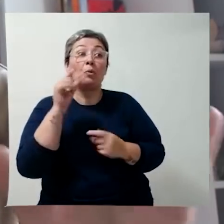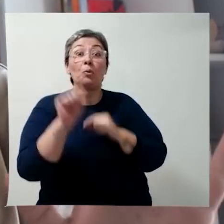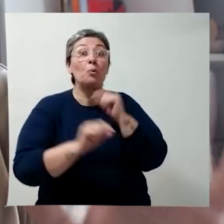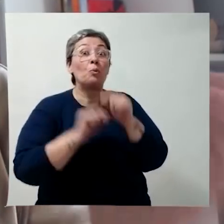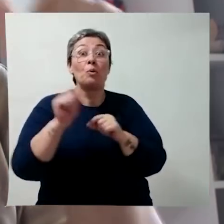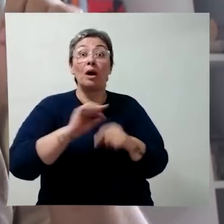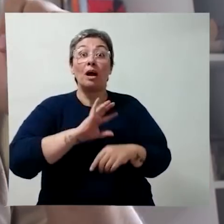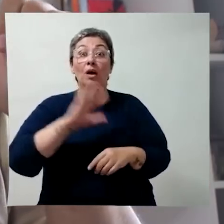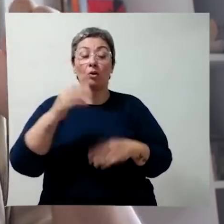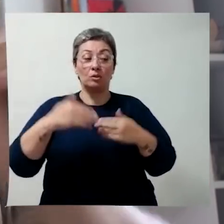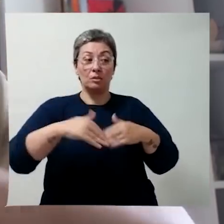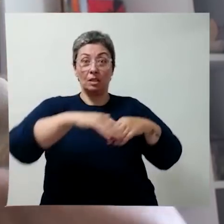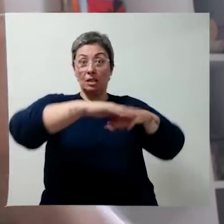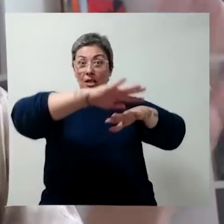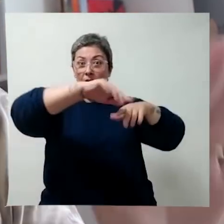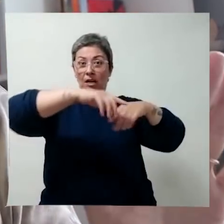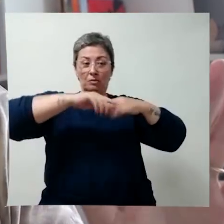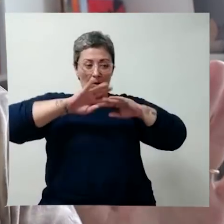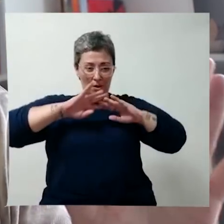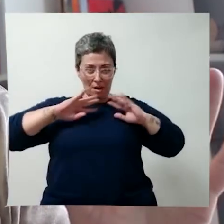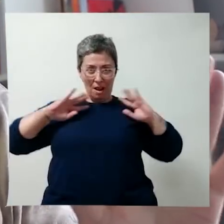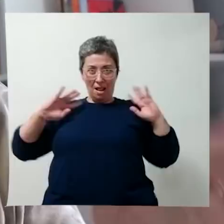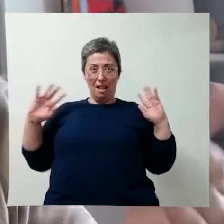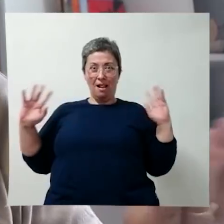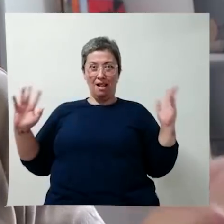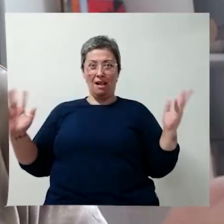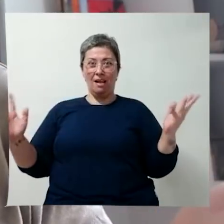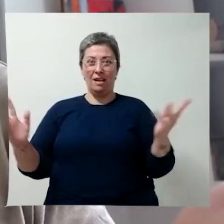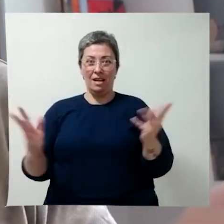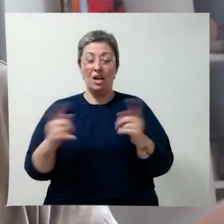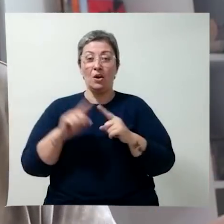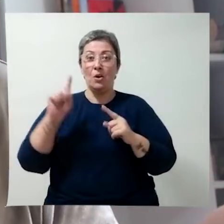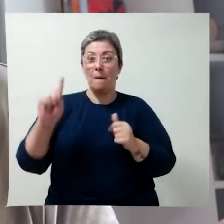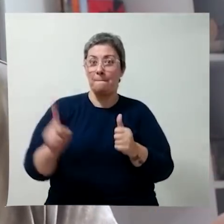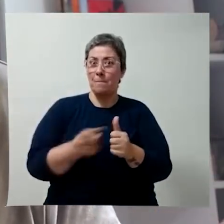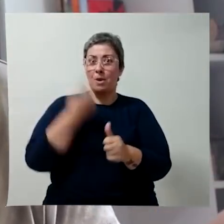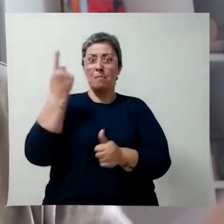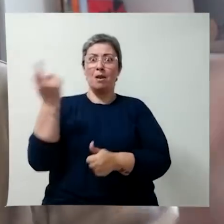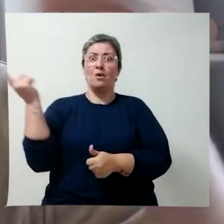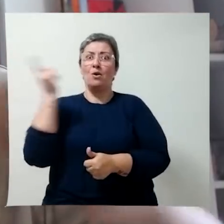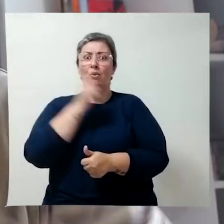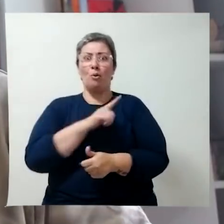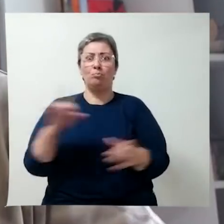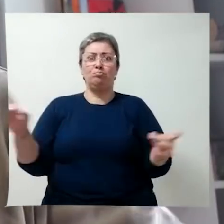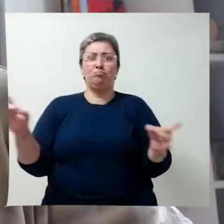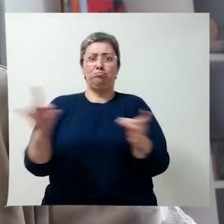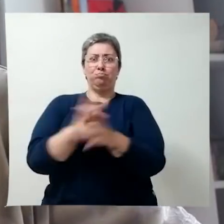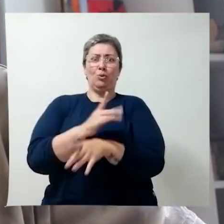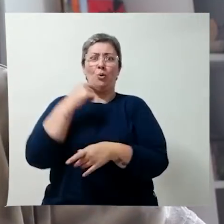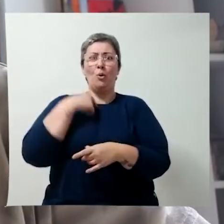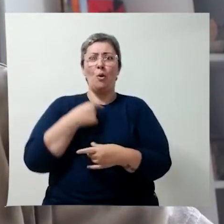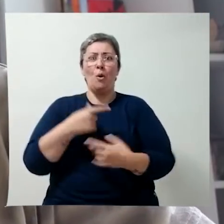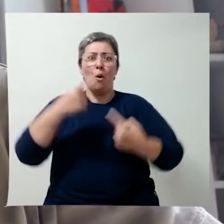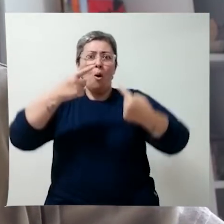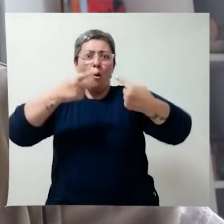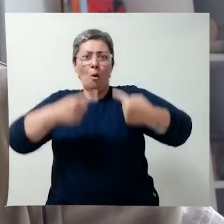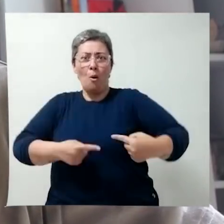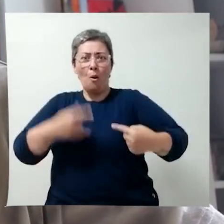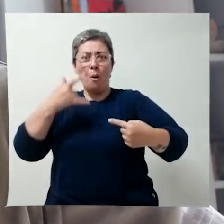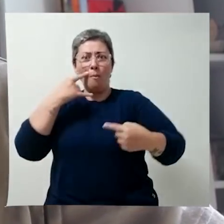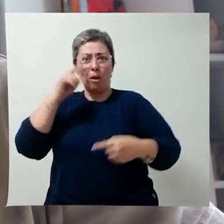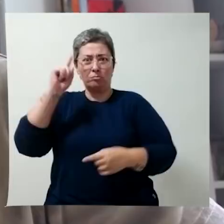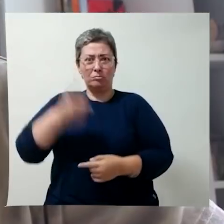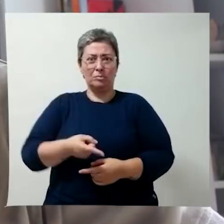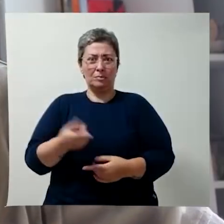ia acontecer. E do lado de fora, a aldeia inteira, porque ele era o primeiro a conseguir cumprir com o que o pai da Jaciara